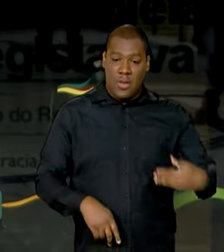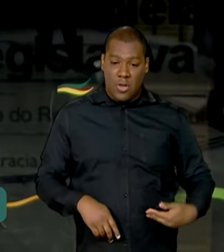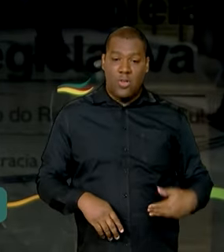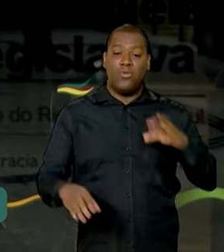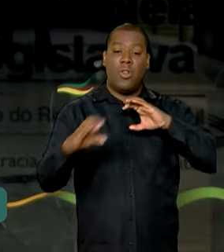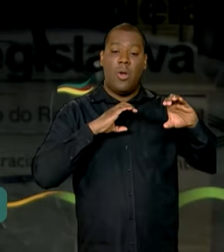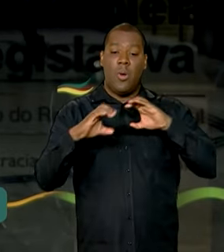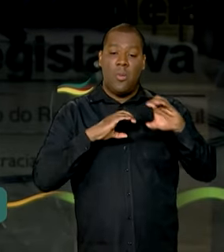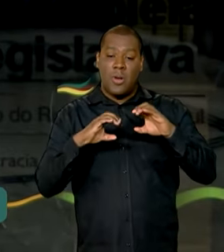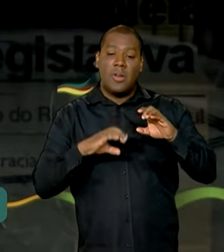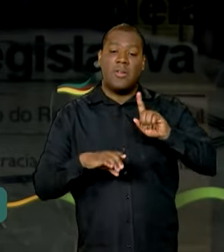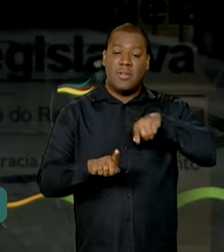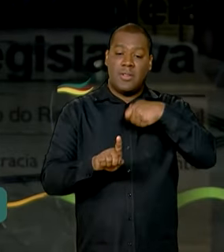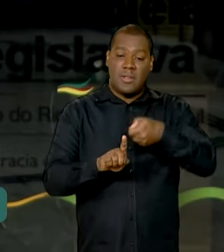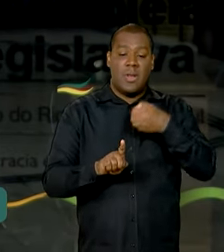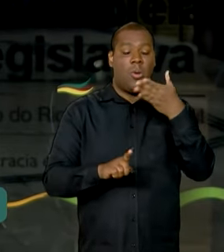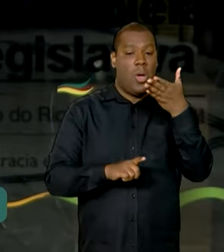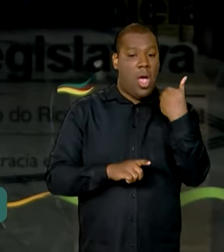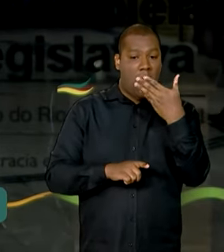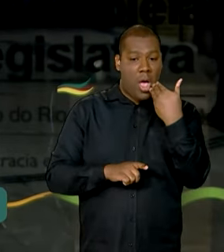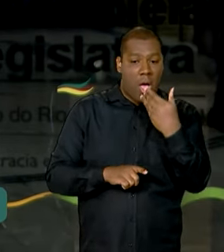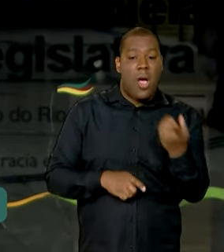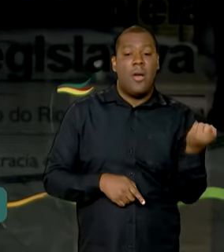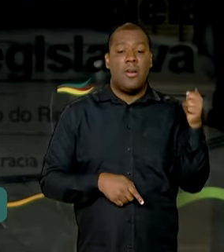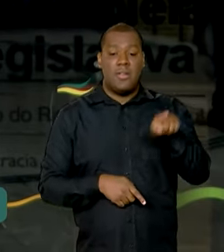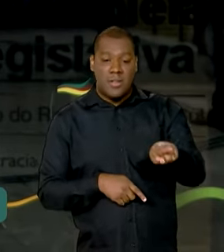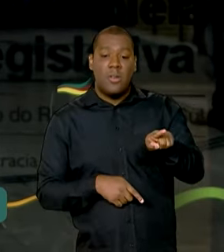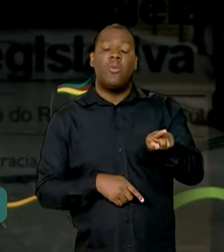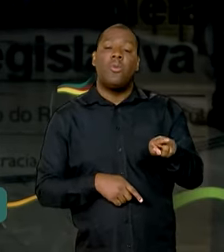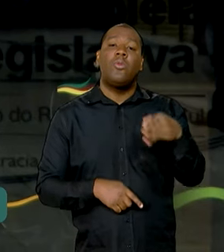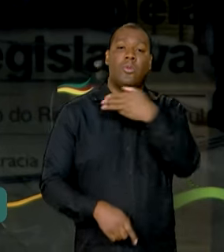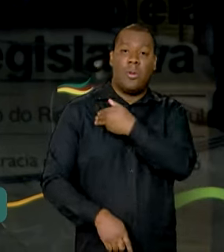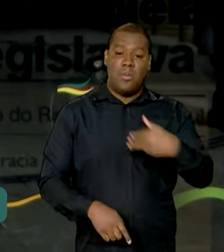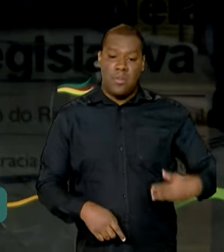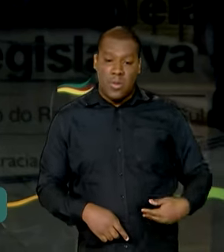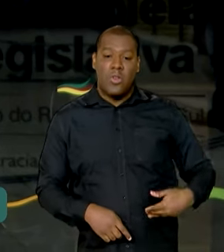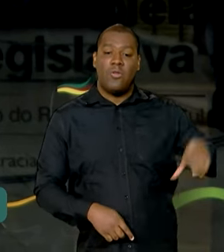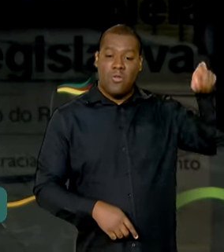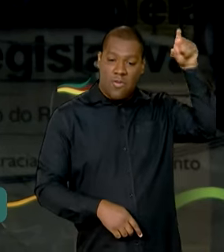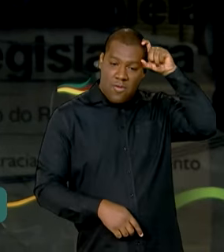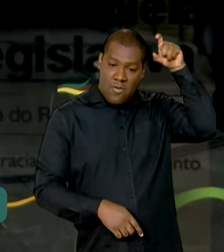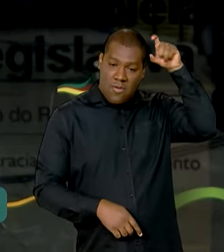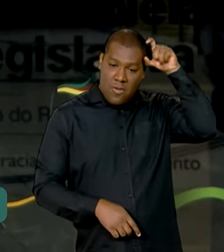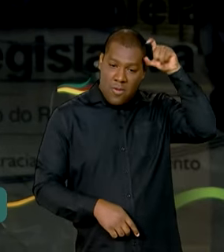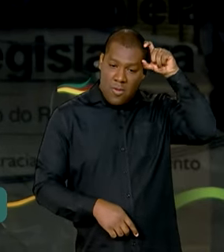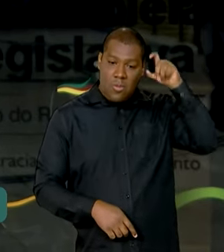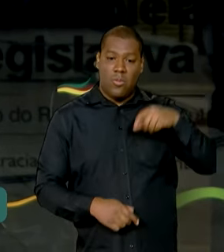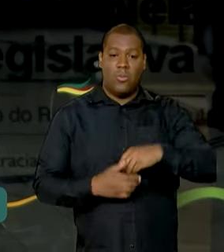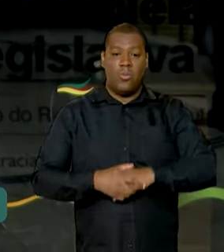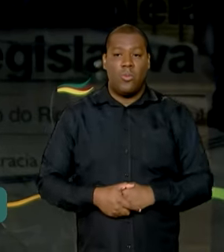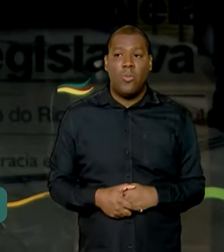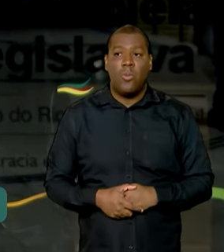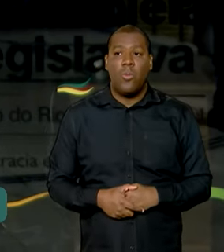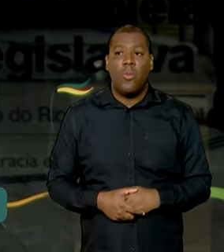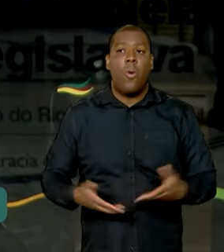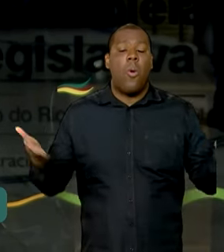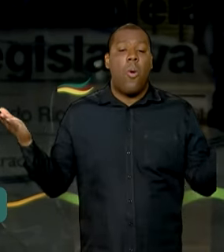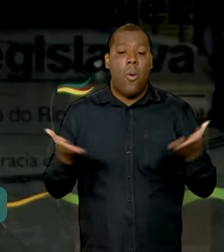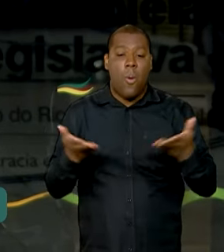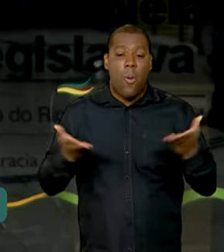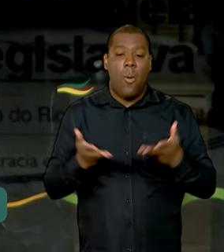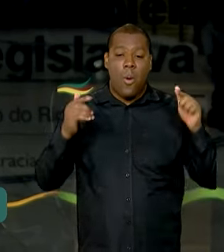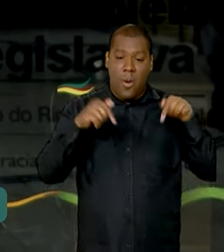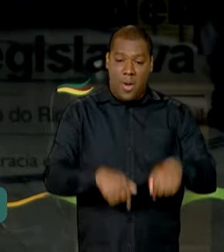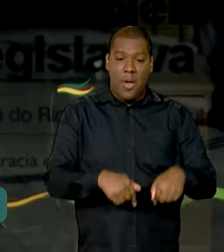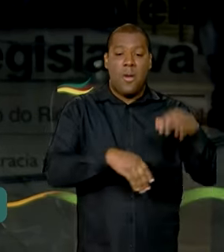o ministro da Integração e do Desenvolvimento Regional, o Valdez Góes. Hoje também chega aqui